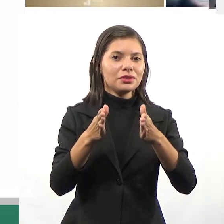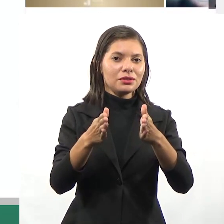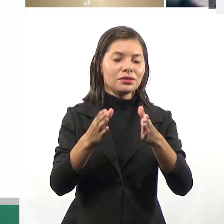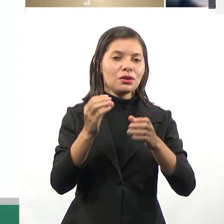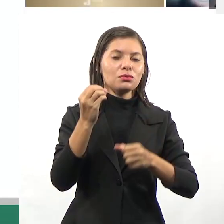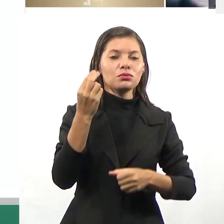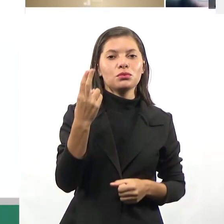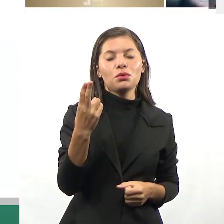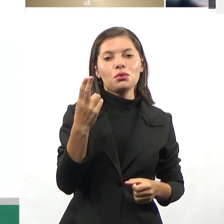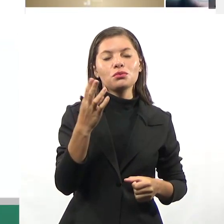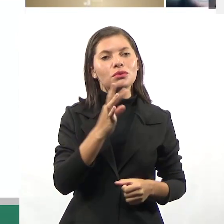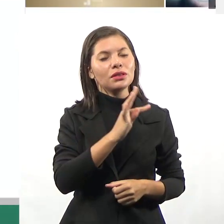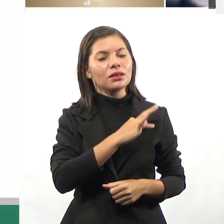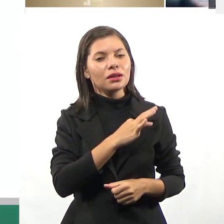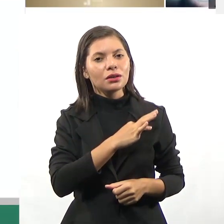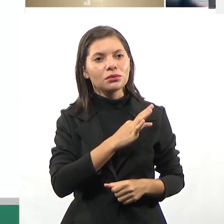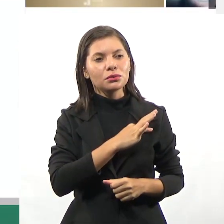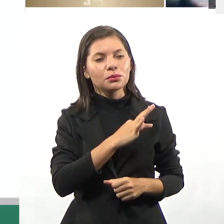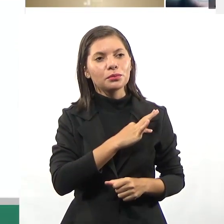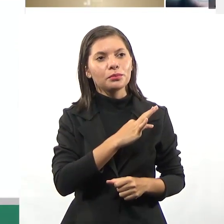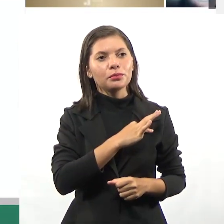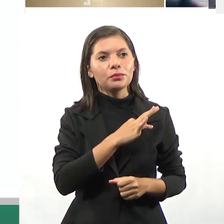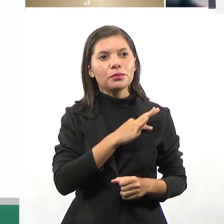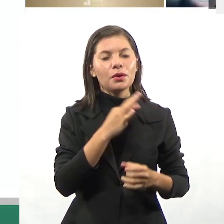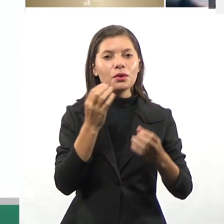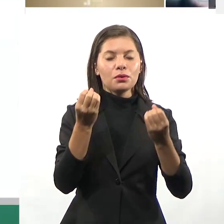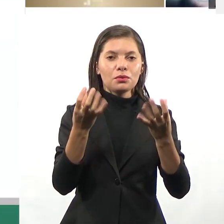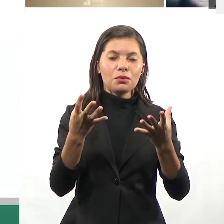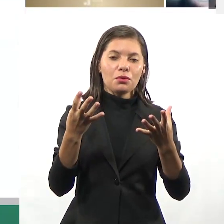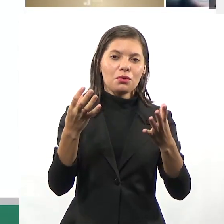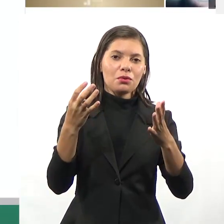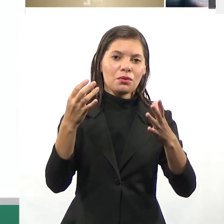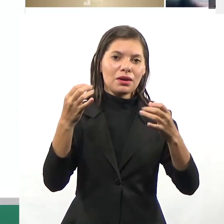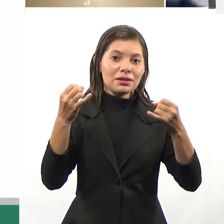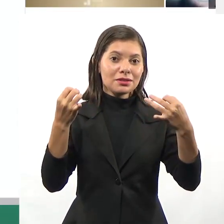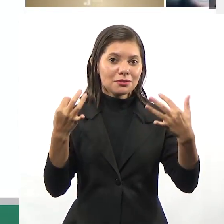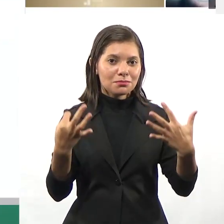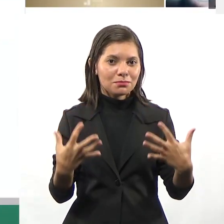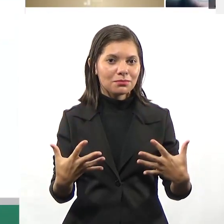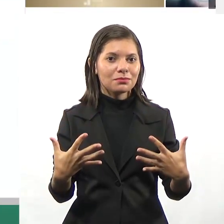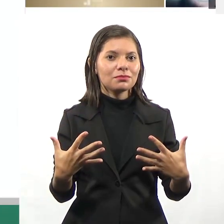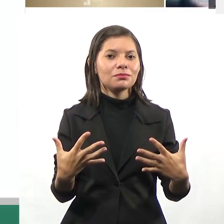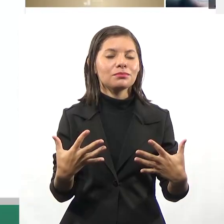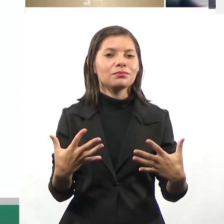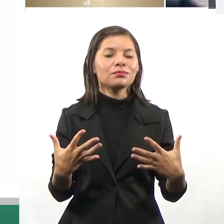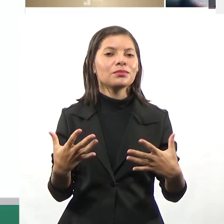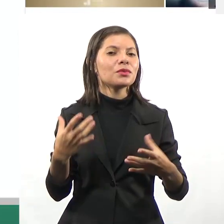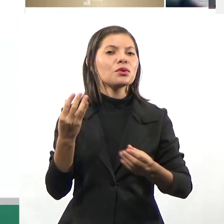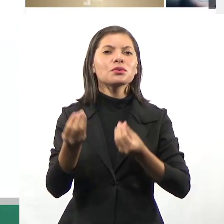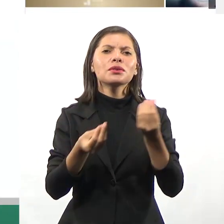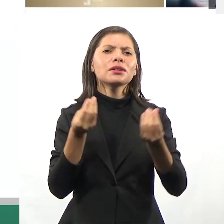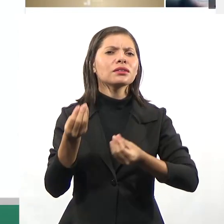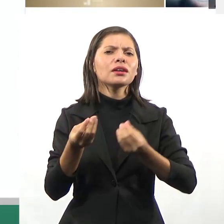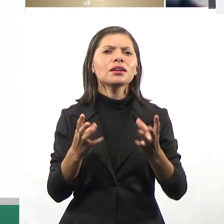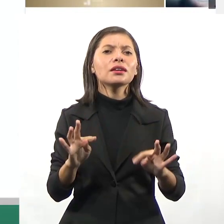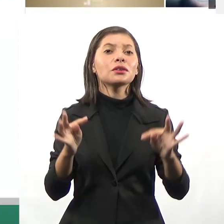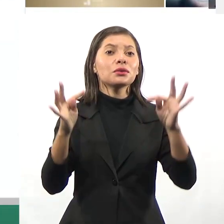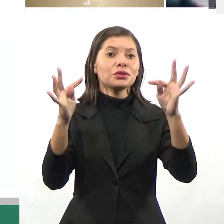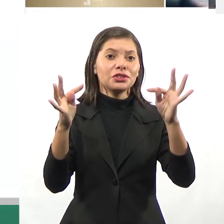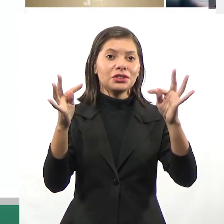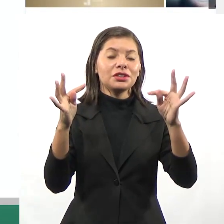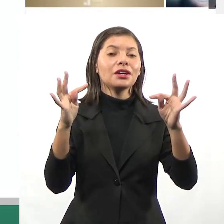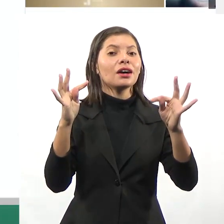de dicionários, ou às vezes de termos técnicos, mas com uma definição para aquele termo. Então eu consigo saber o